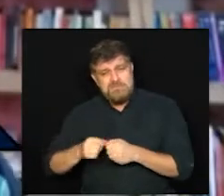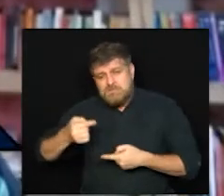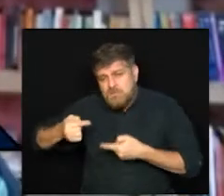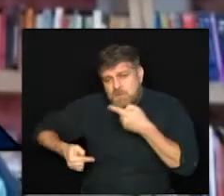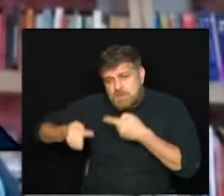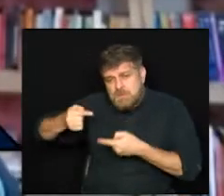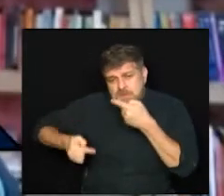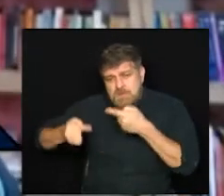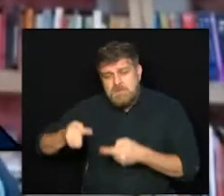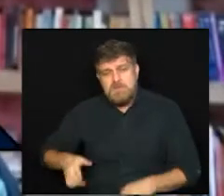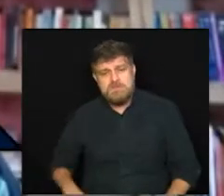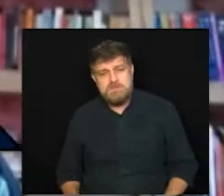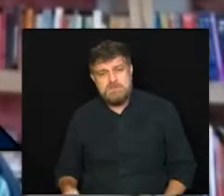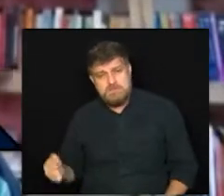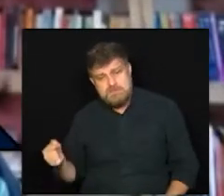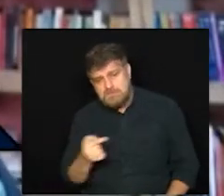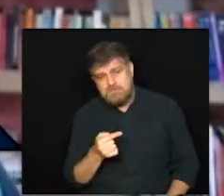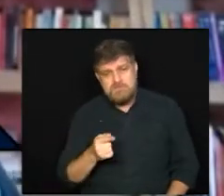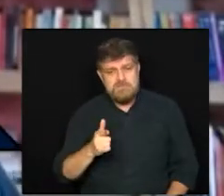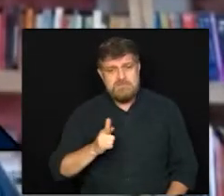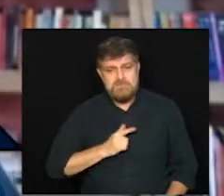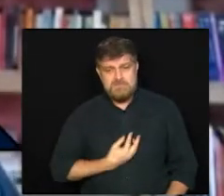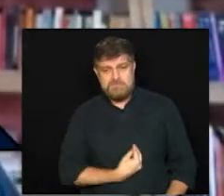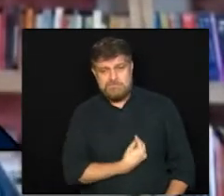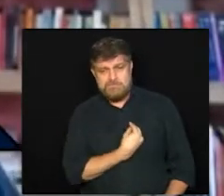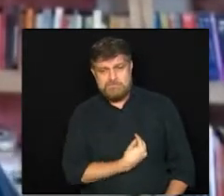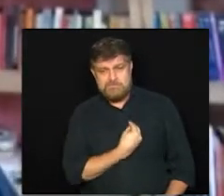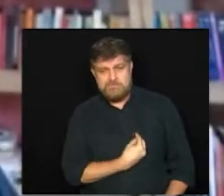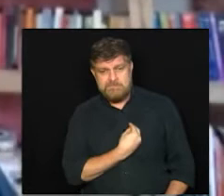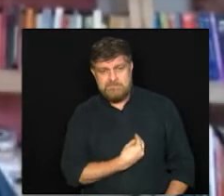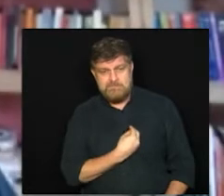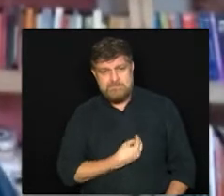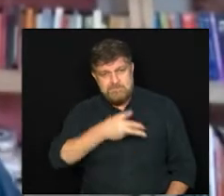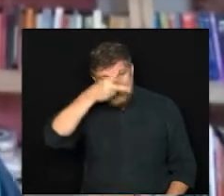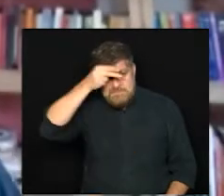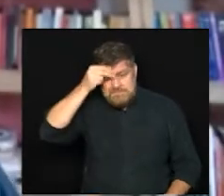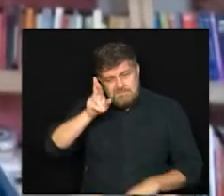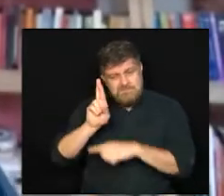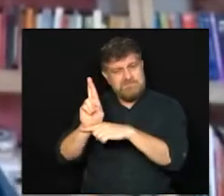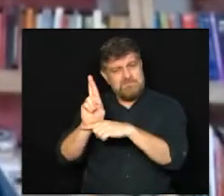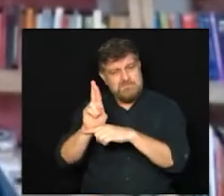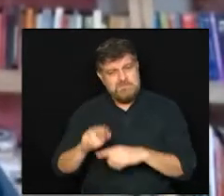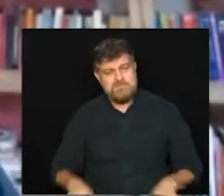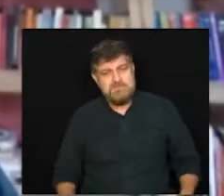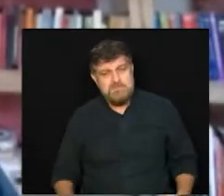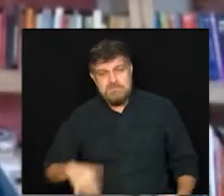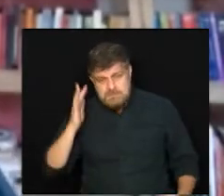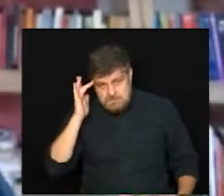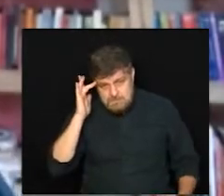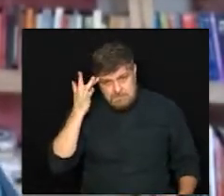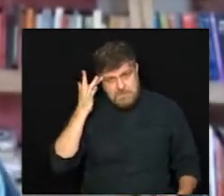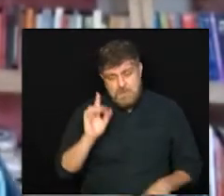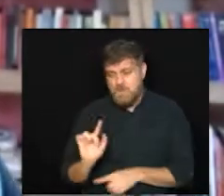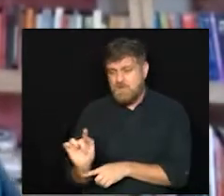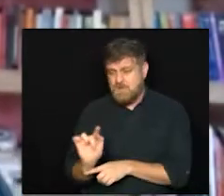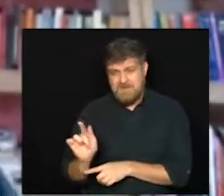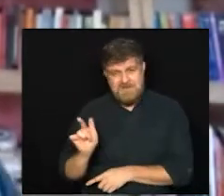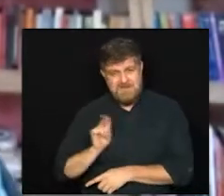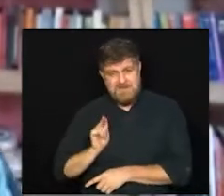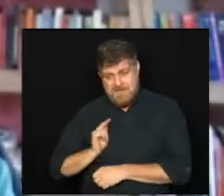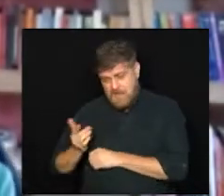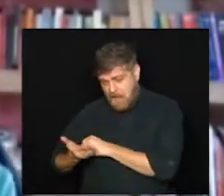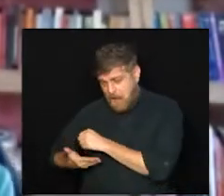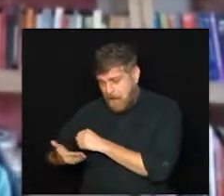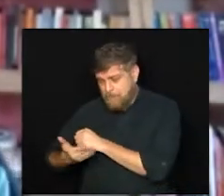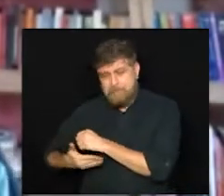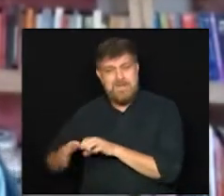debate com o município. Acho que tem uma questão de fundo e uma